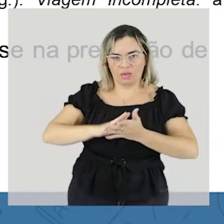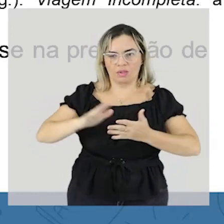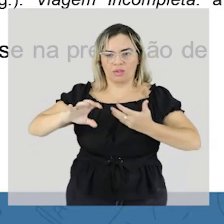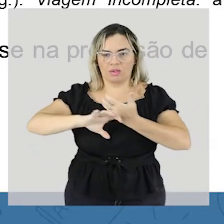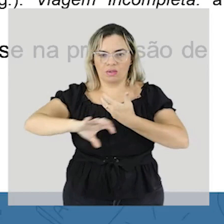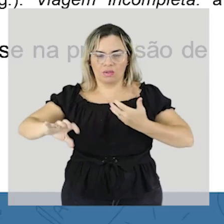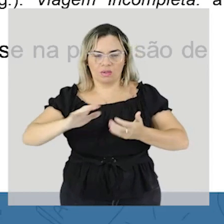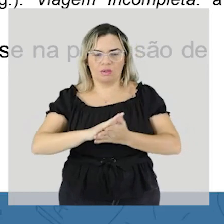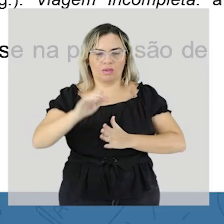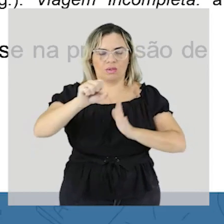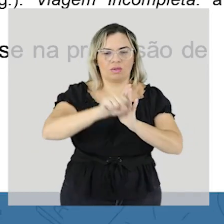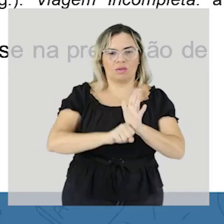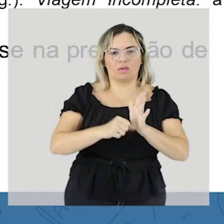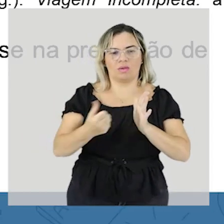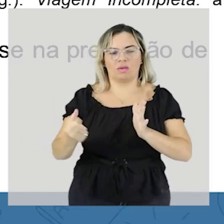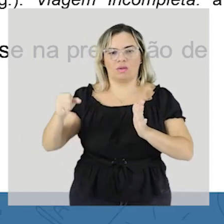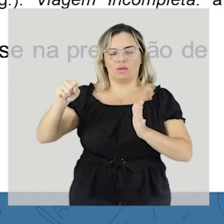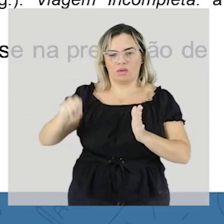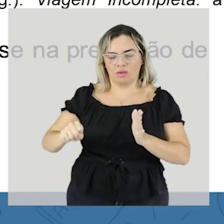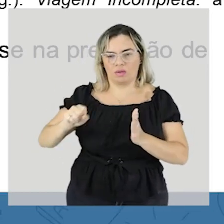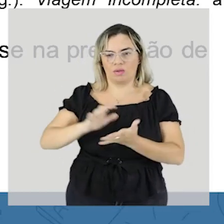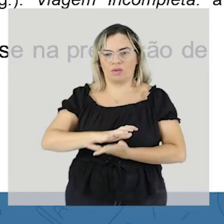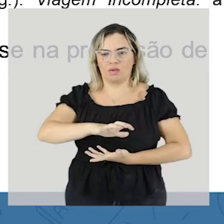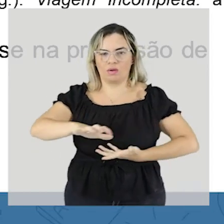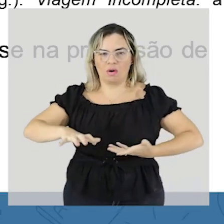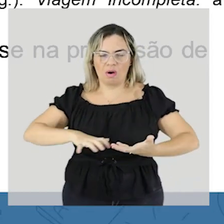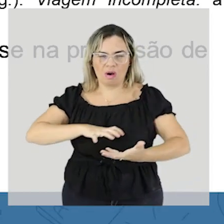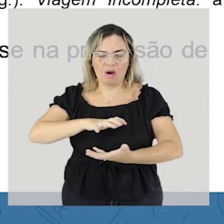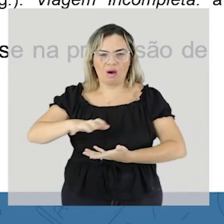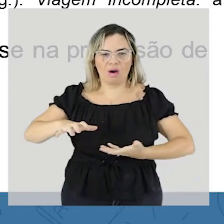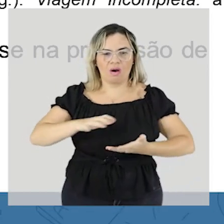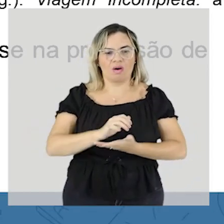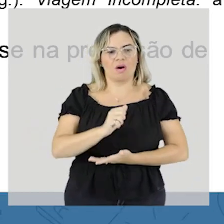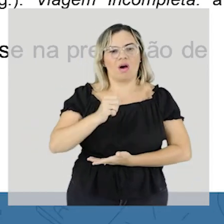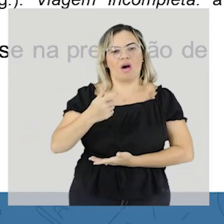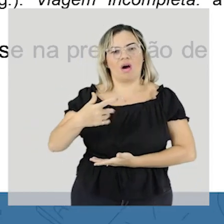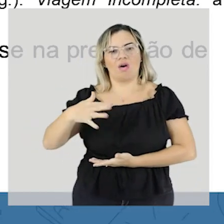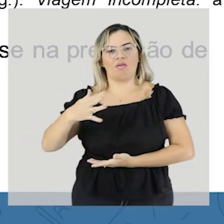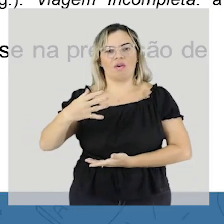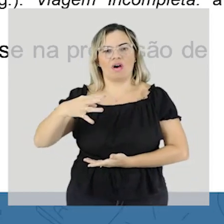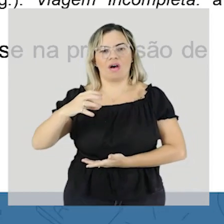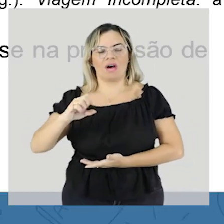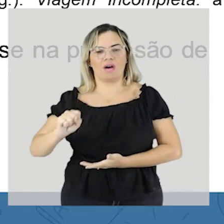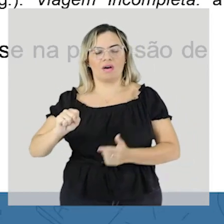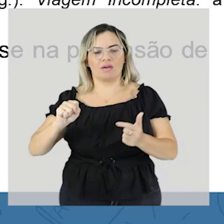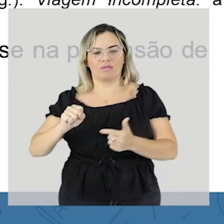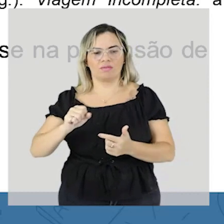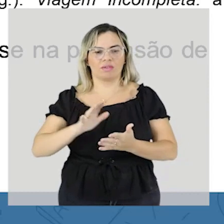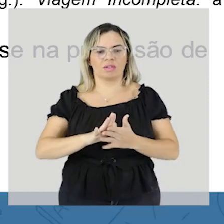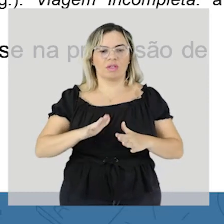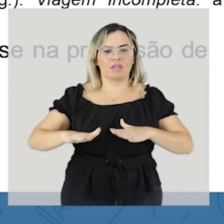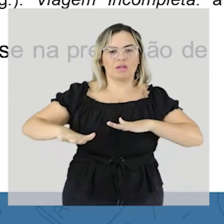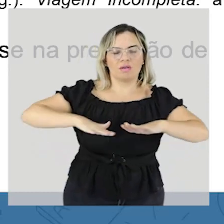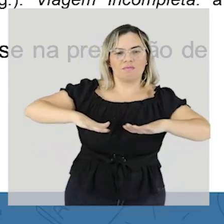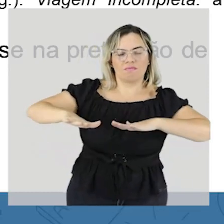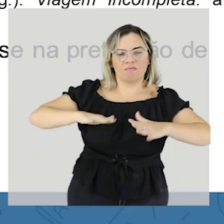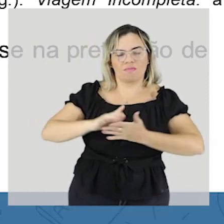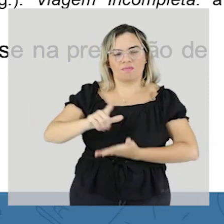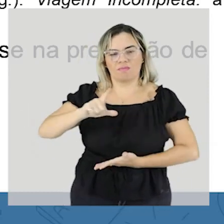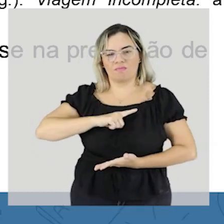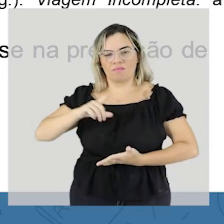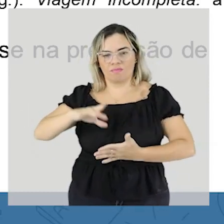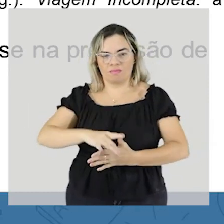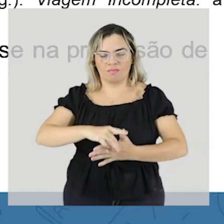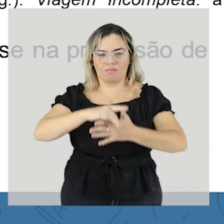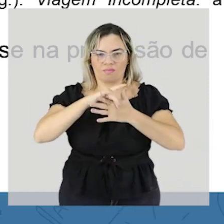a Conjuração Baiana, a Conjuração dos Alfaiates, esse movimento que no momento de definição, ele teve uma